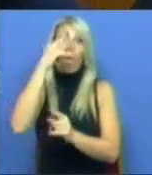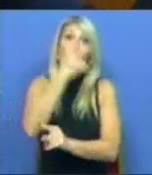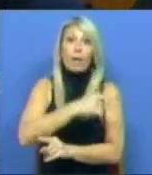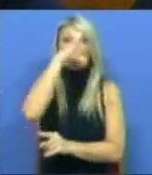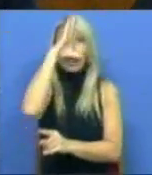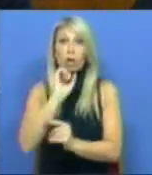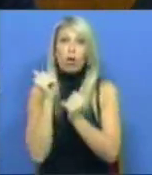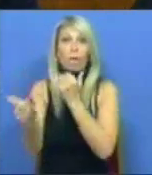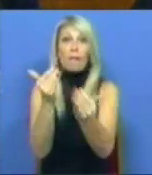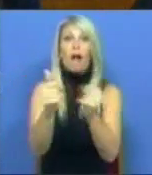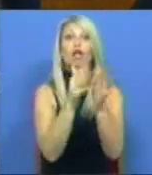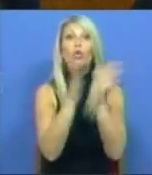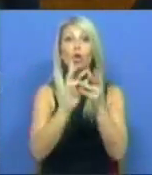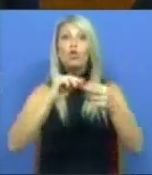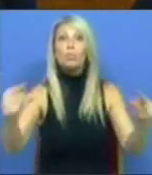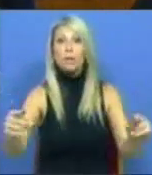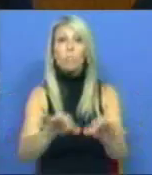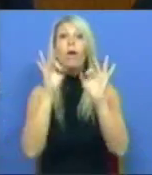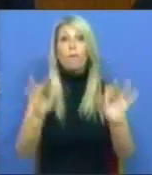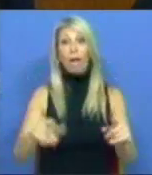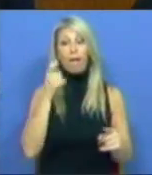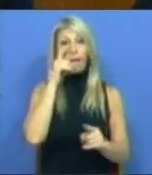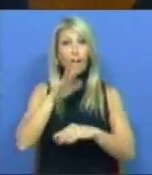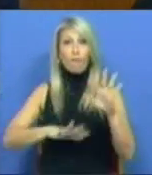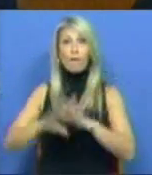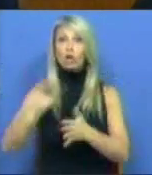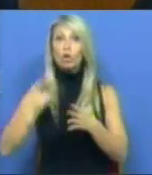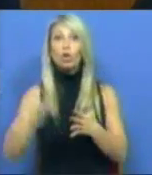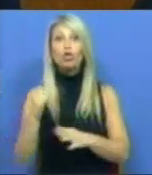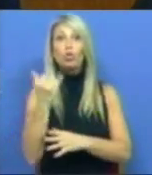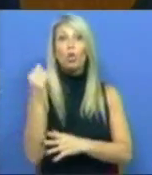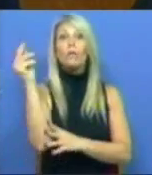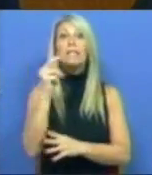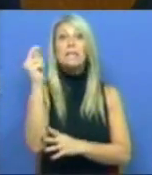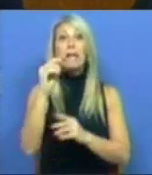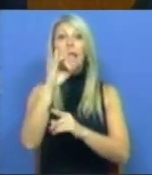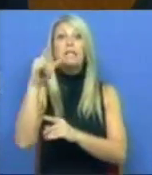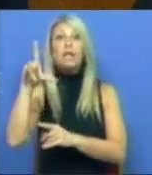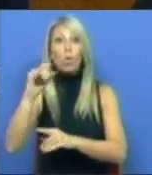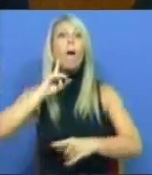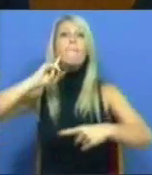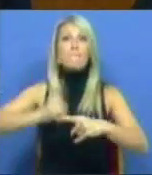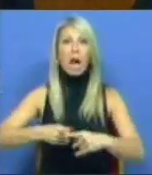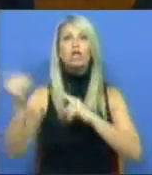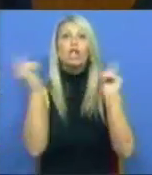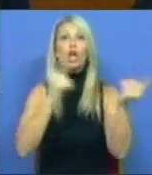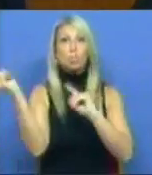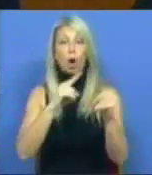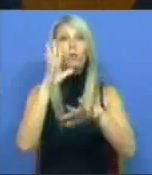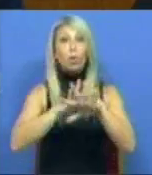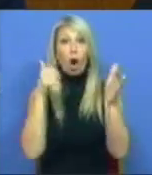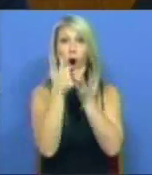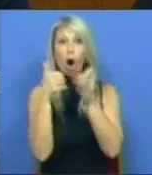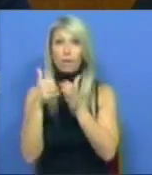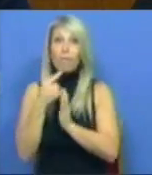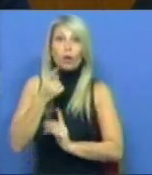os municípios, bem como aquelas que contratualizaram no âmbito do segundo e terceiro ciclo, mais os transportes escolares que resultam do reordenamento da rede